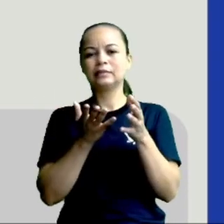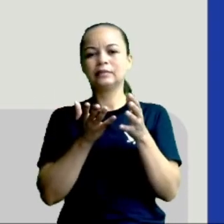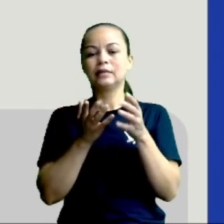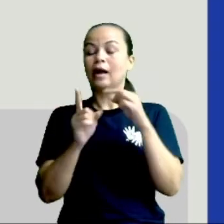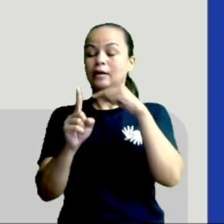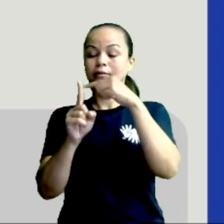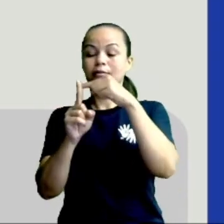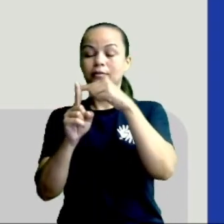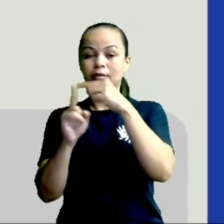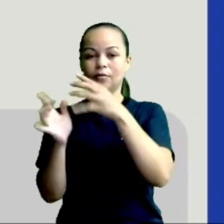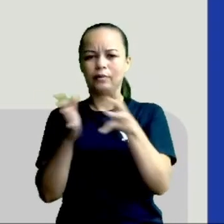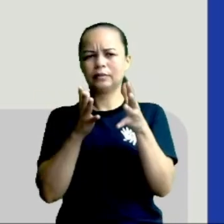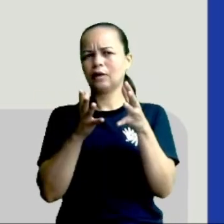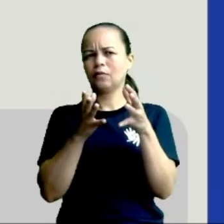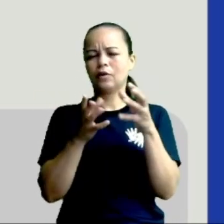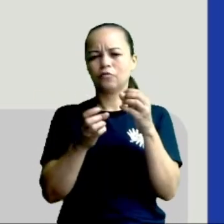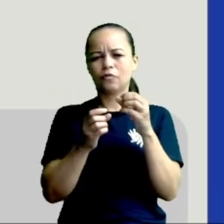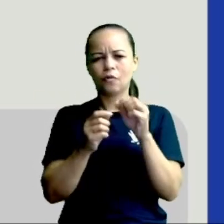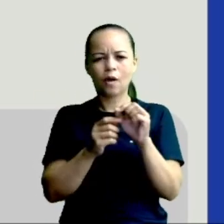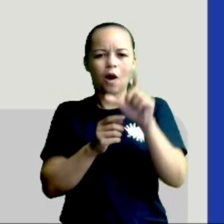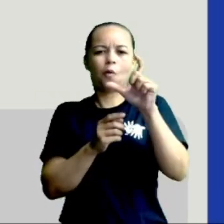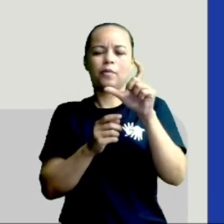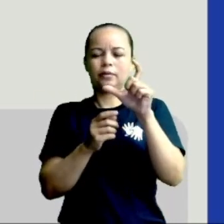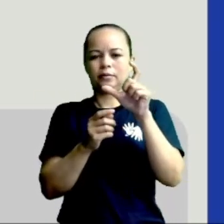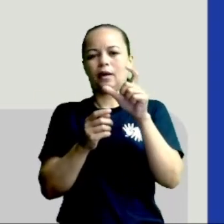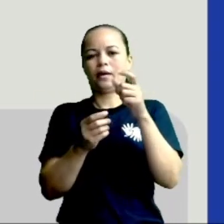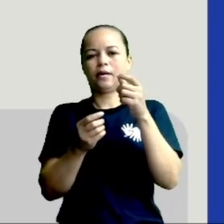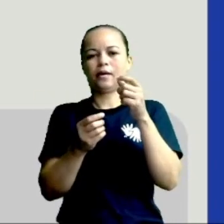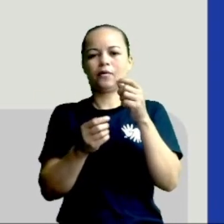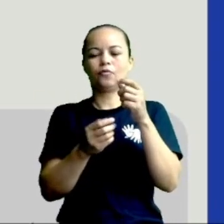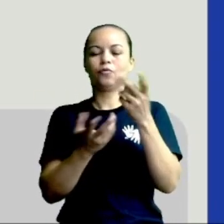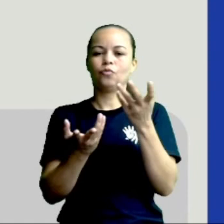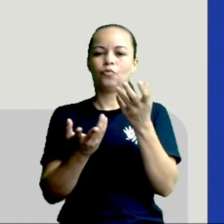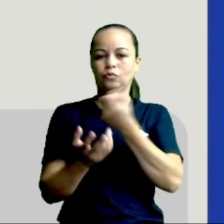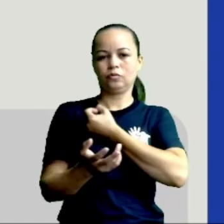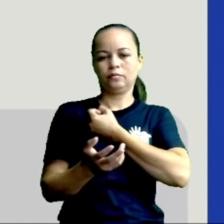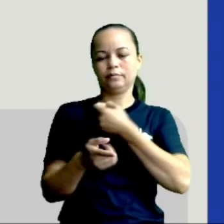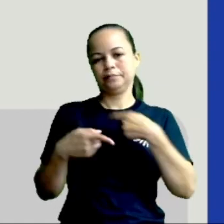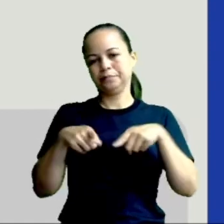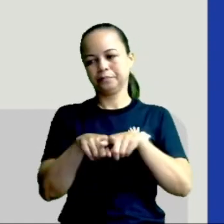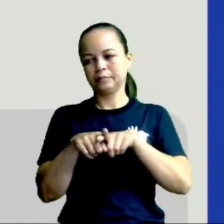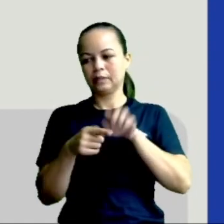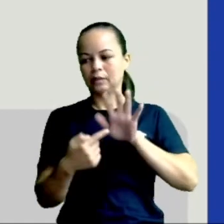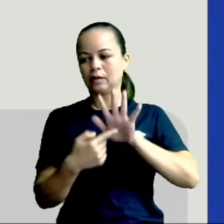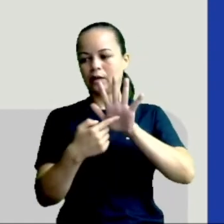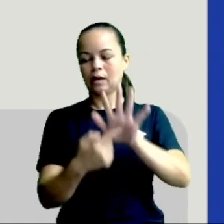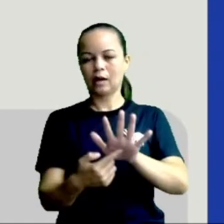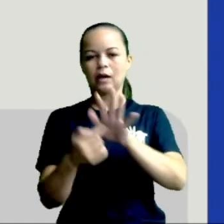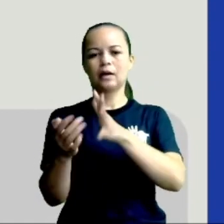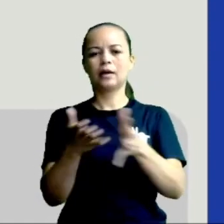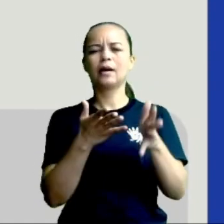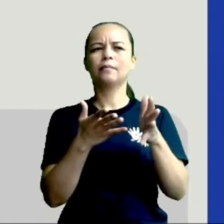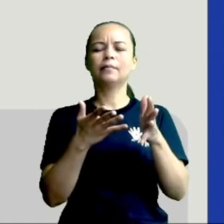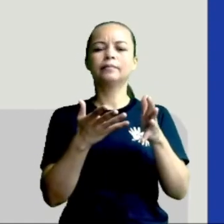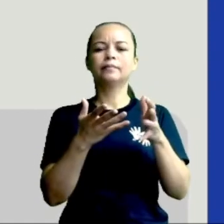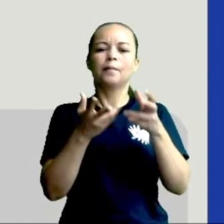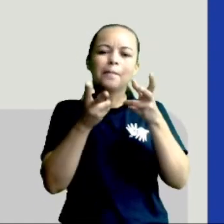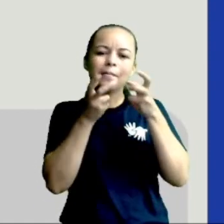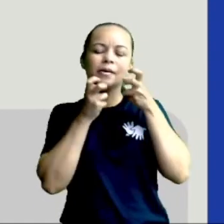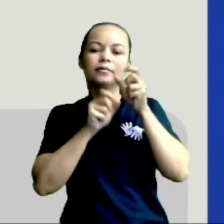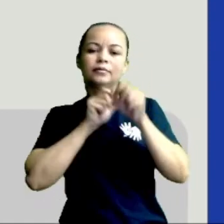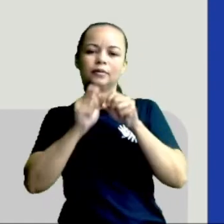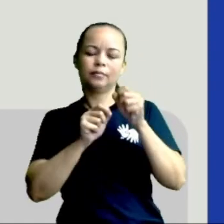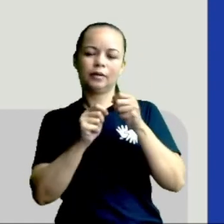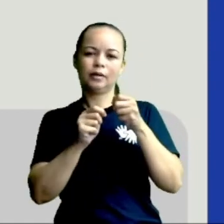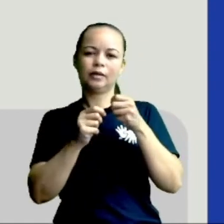após a igualdade eu vou aumentar esse valor também então eu tô fazendo a operação para que a gente possa perceber